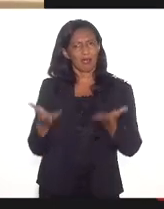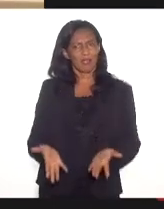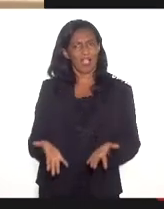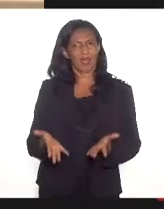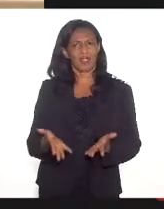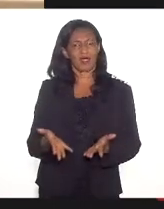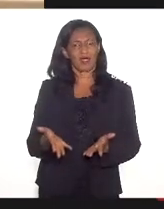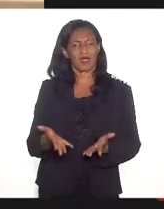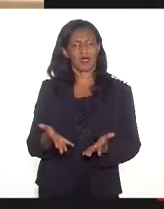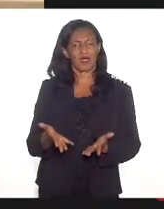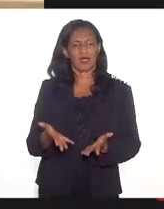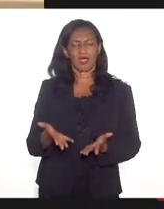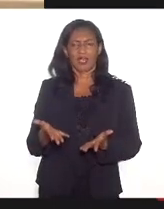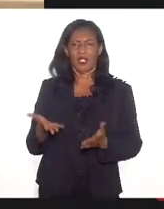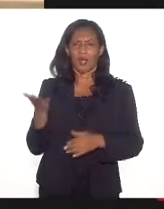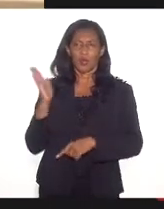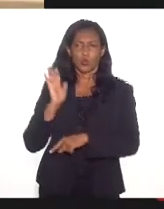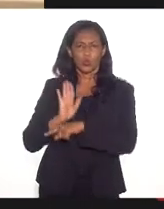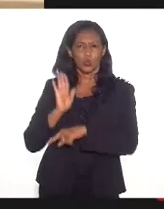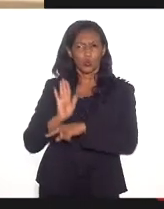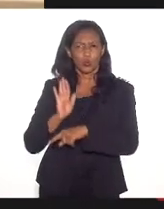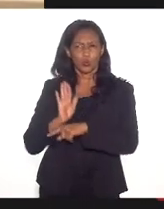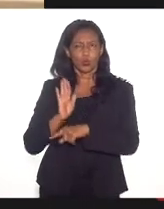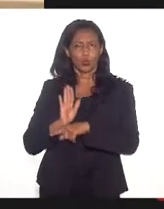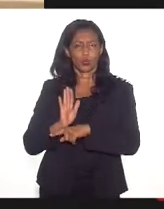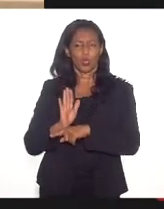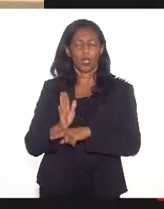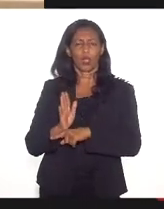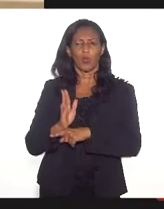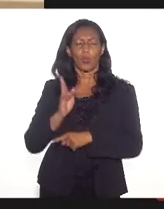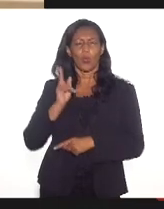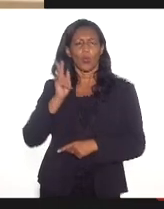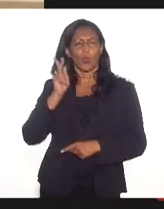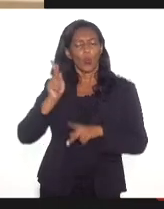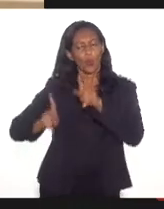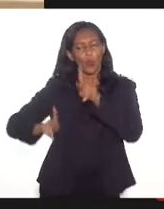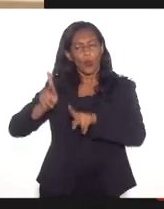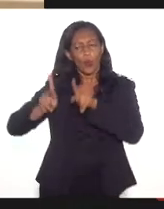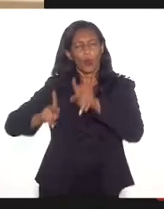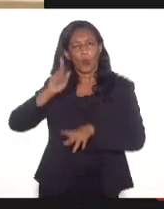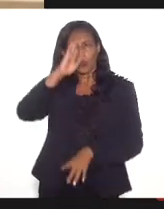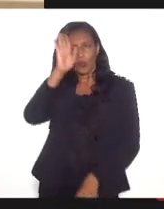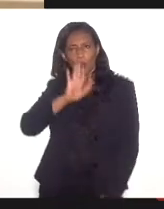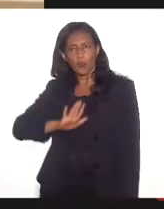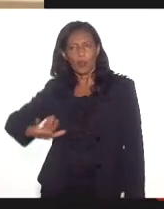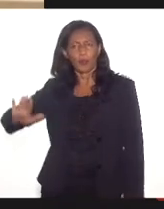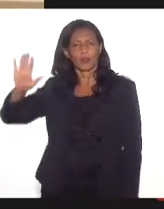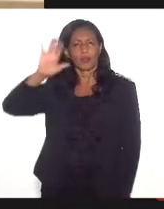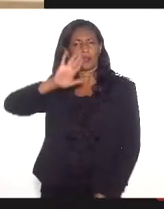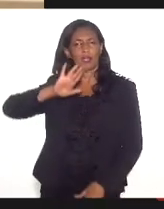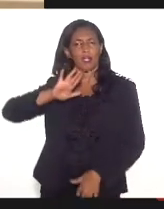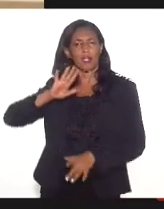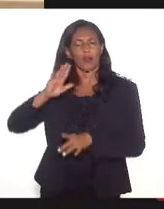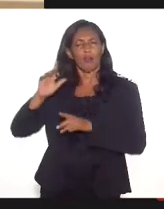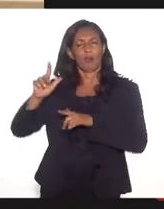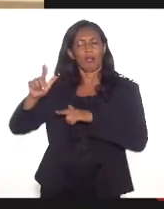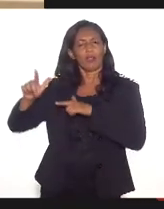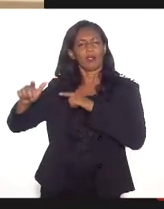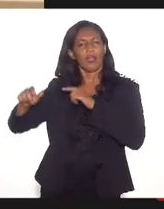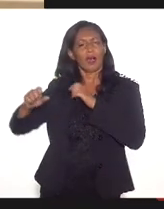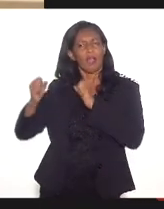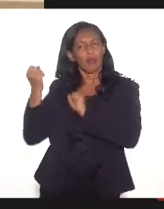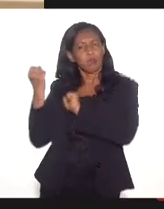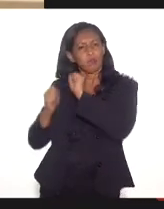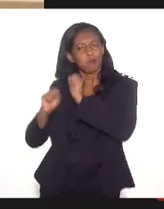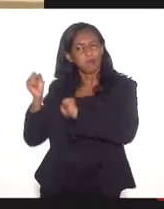construindo toda a possibilidade de sobrevivência do povo brasileiro produzindo vacinas, mas, além disso tudo, a Fiocruz